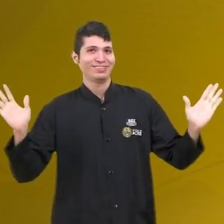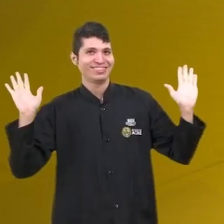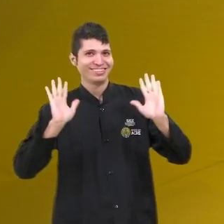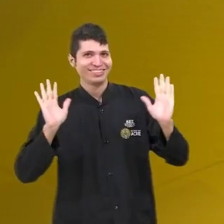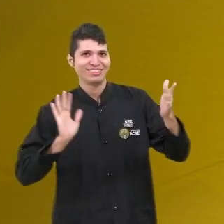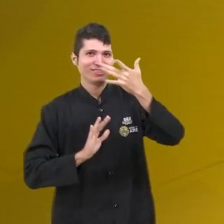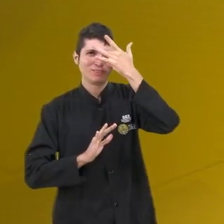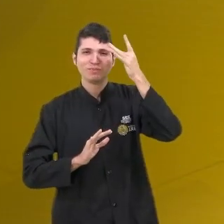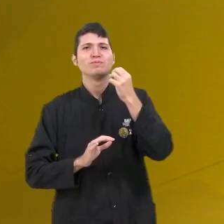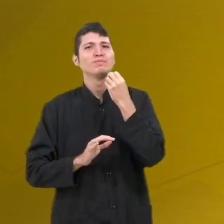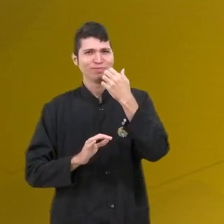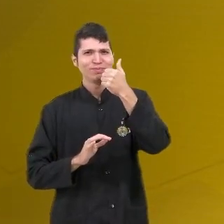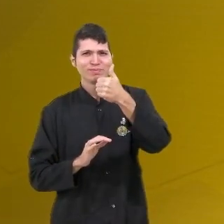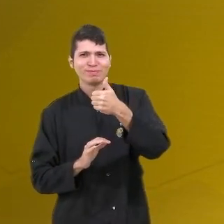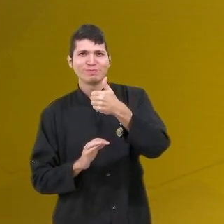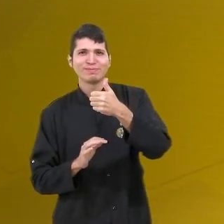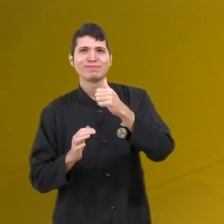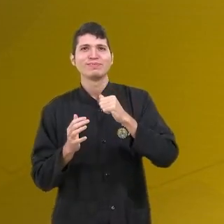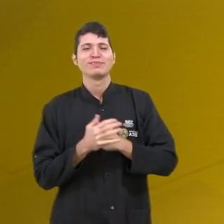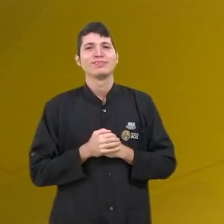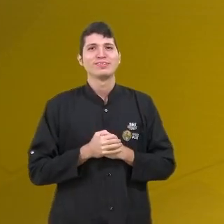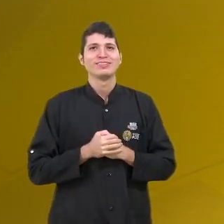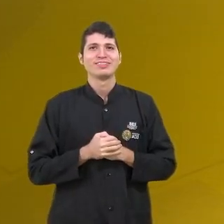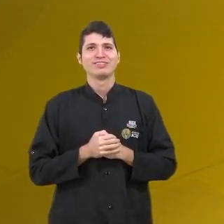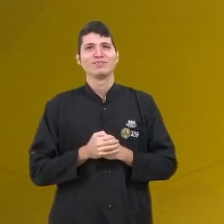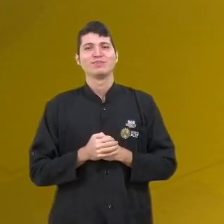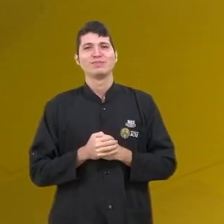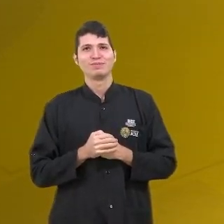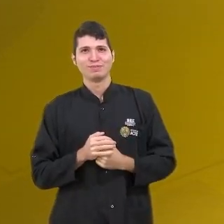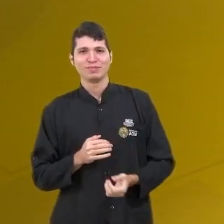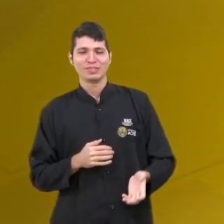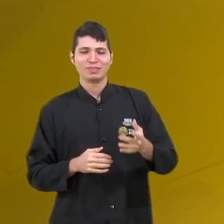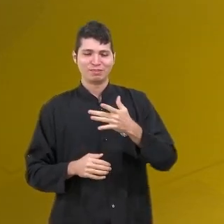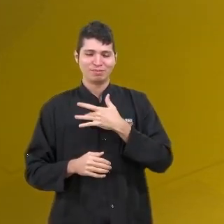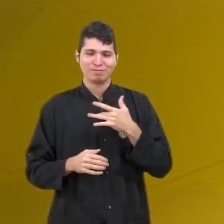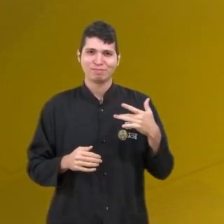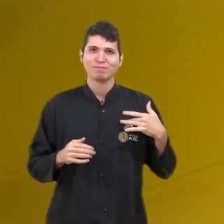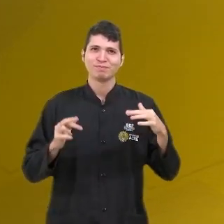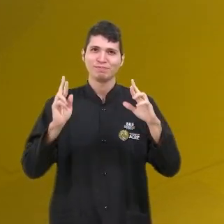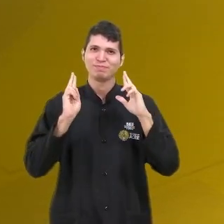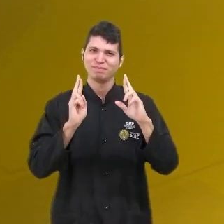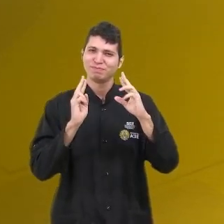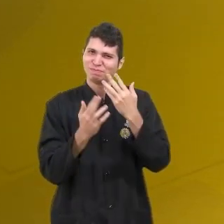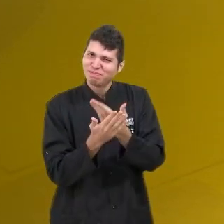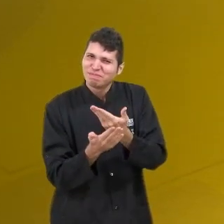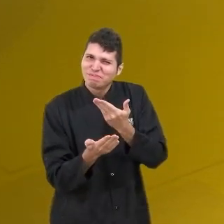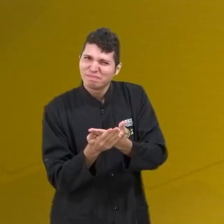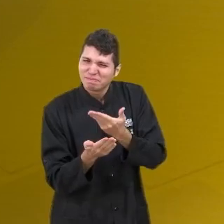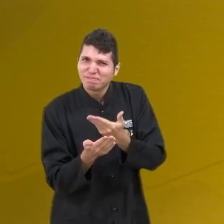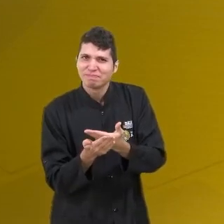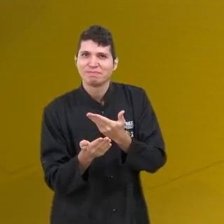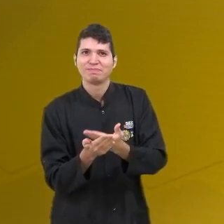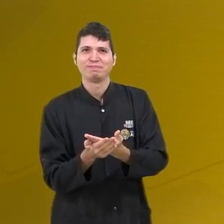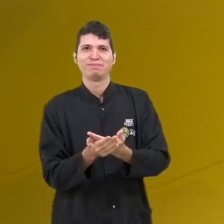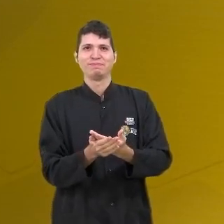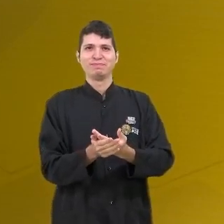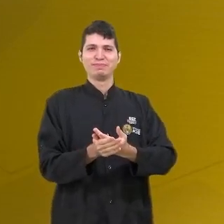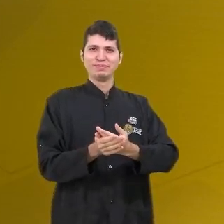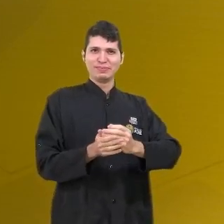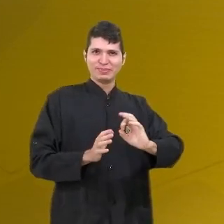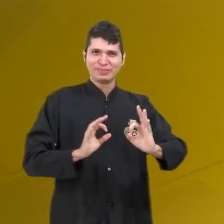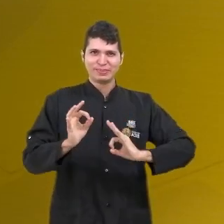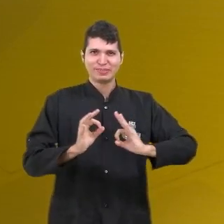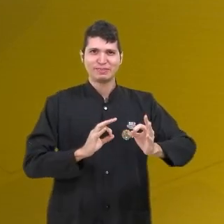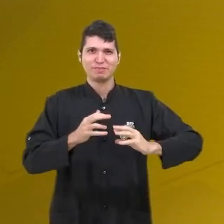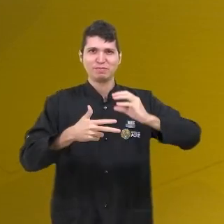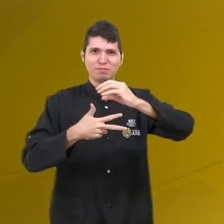Olá pessoal, tudo bem com vocês? Espero que vocês estejam bem, com saúde, estudando bastante para preparação para